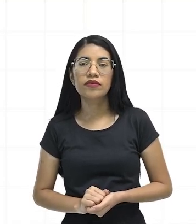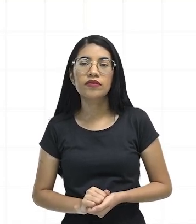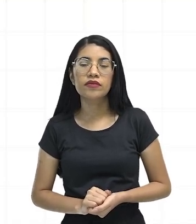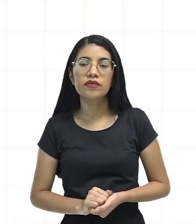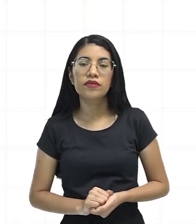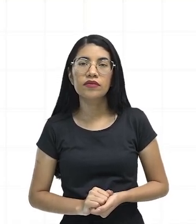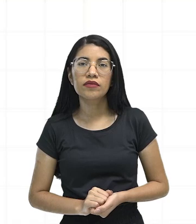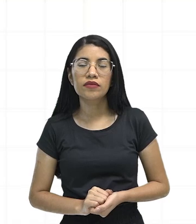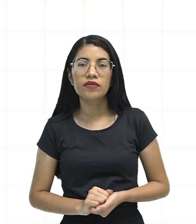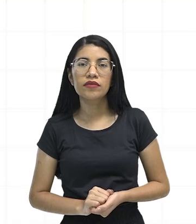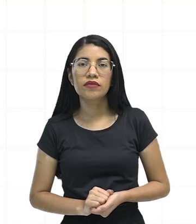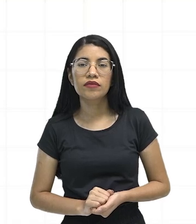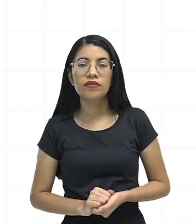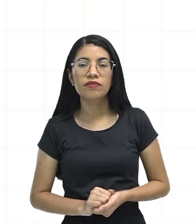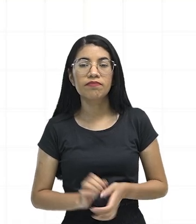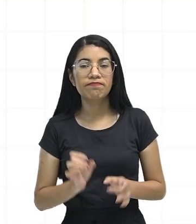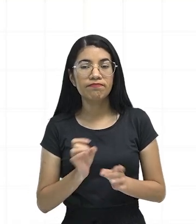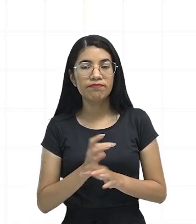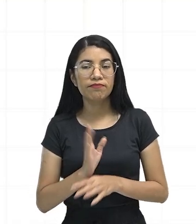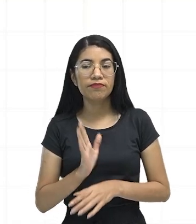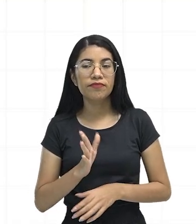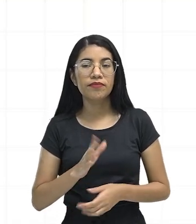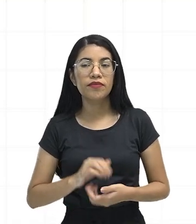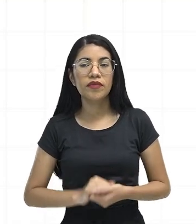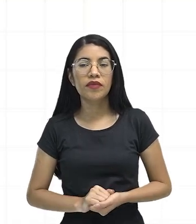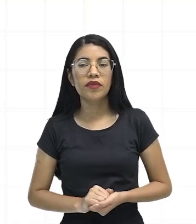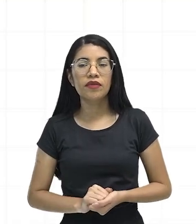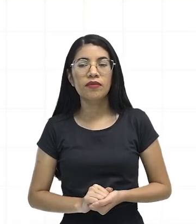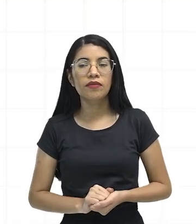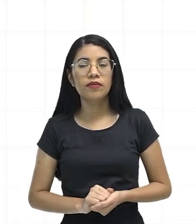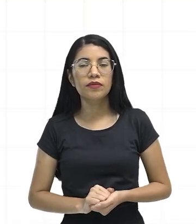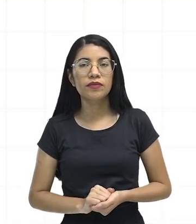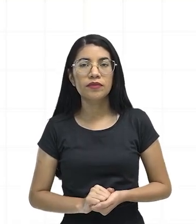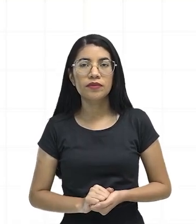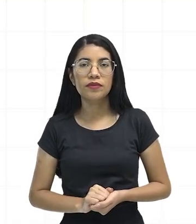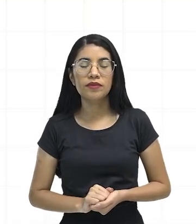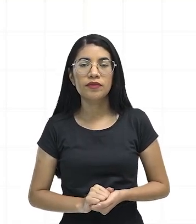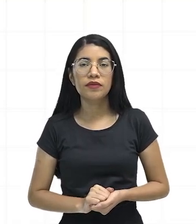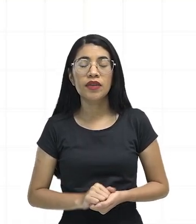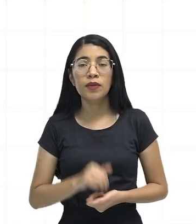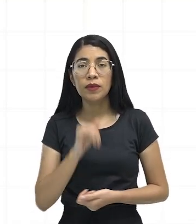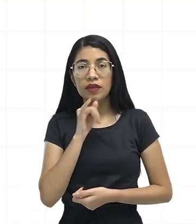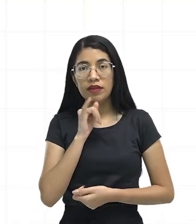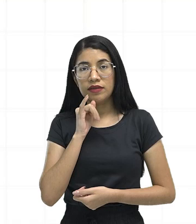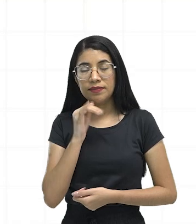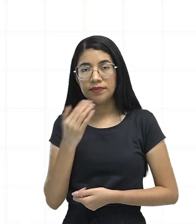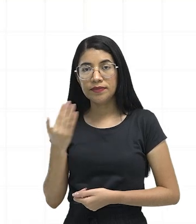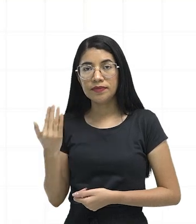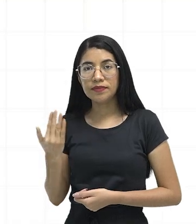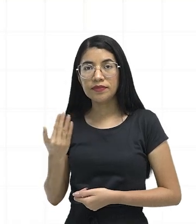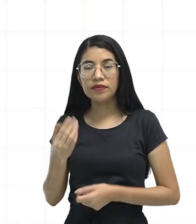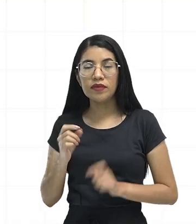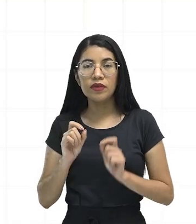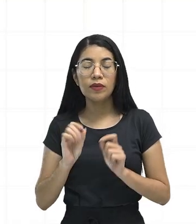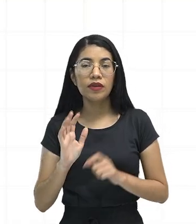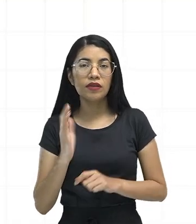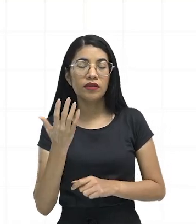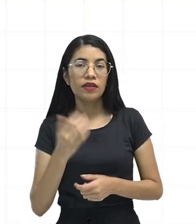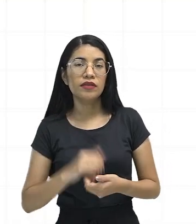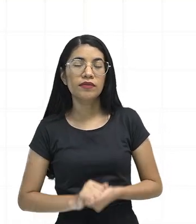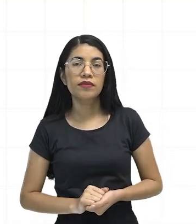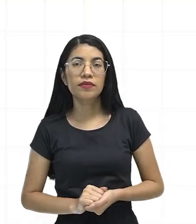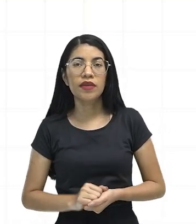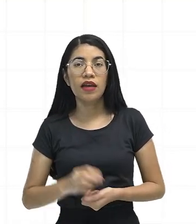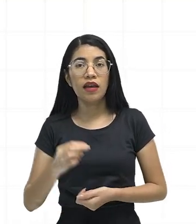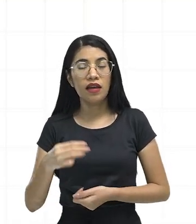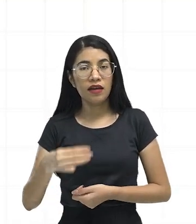Quem mais? Só, né? Então vejam que nesse caso aqui, a moda